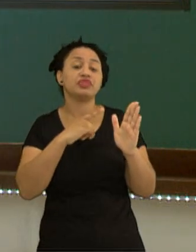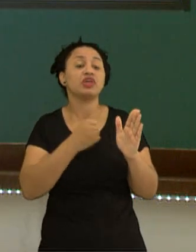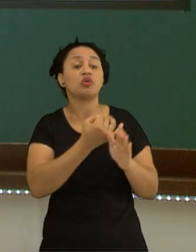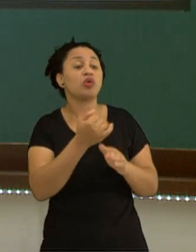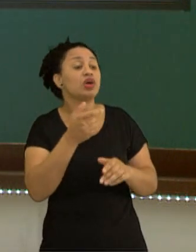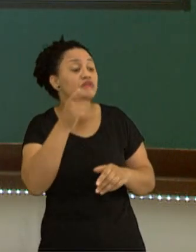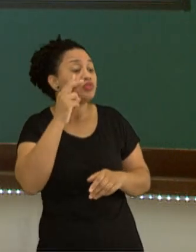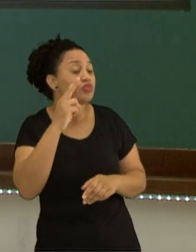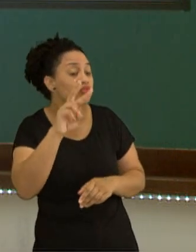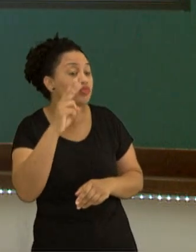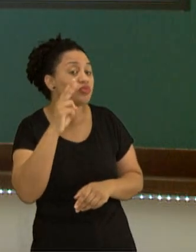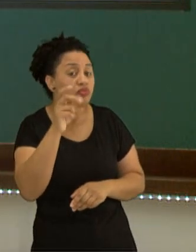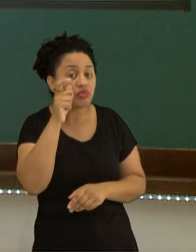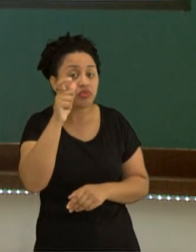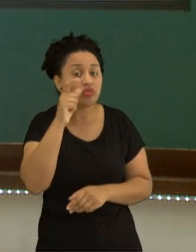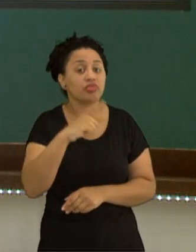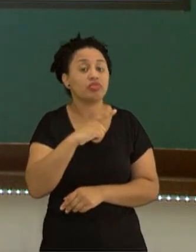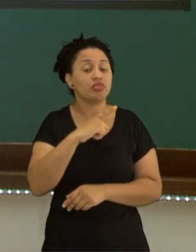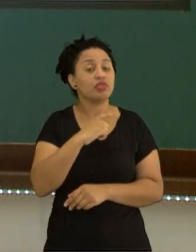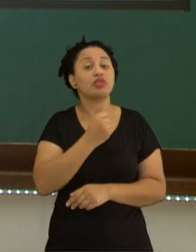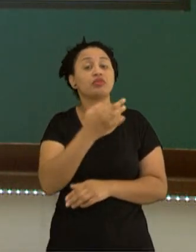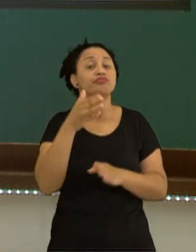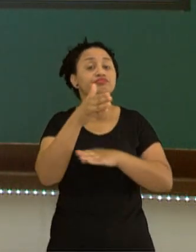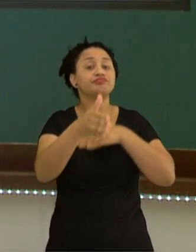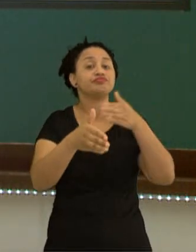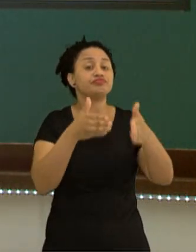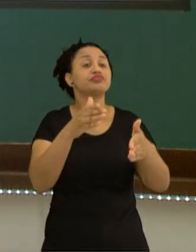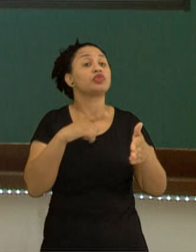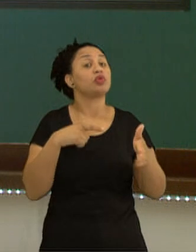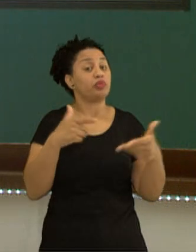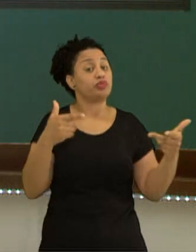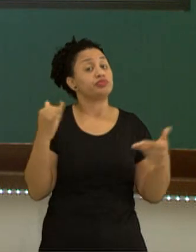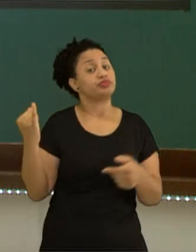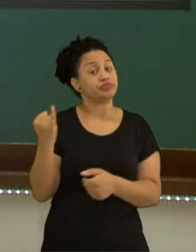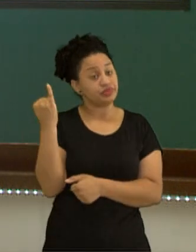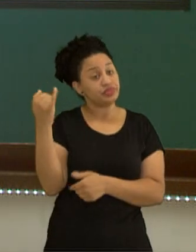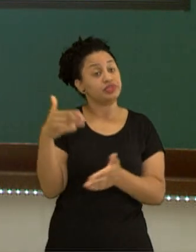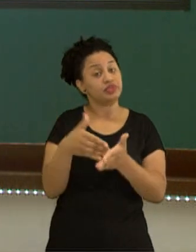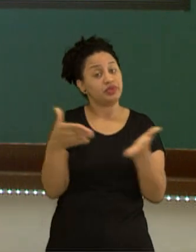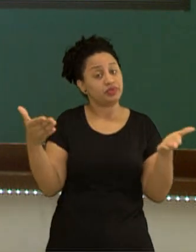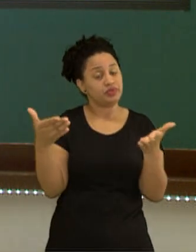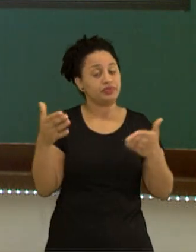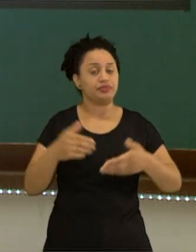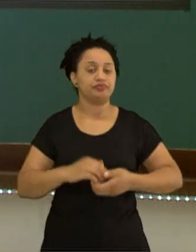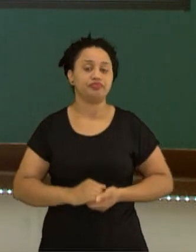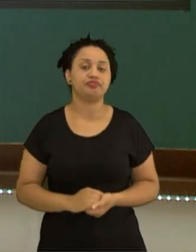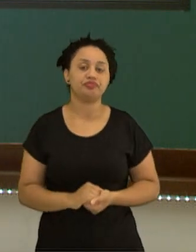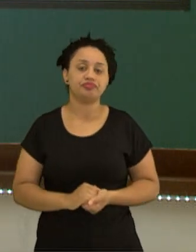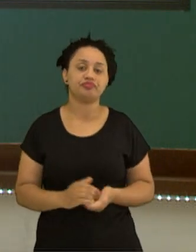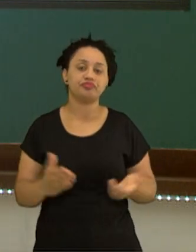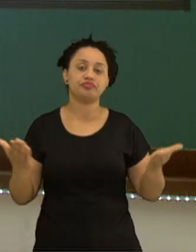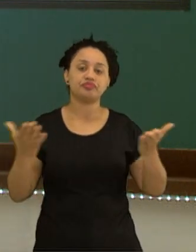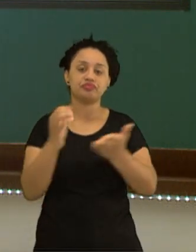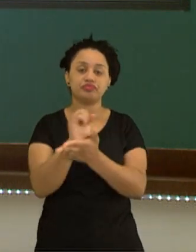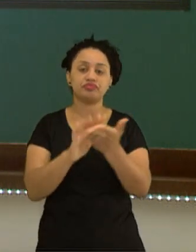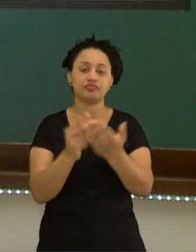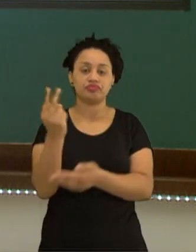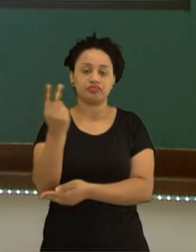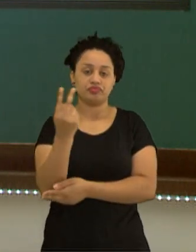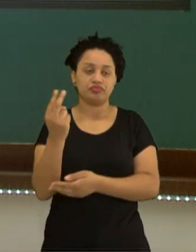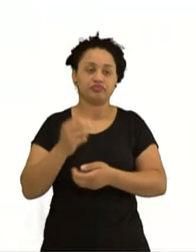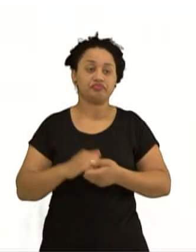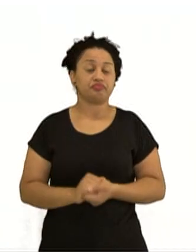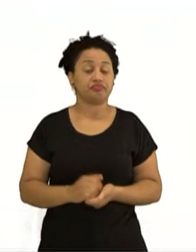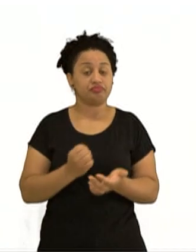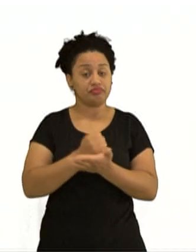visualizações, quantos acessos, como algo importante. Agora vamos à atividade 2. De acordo